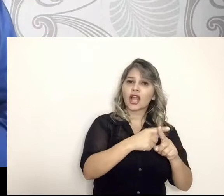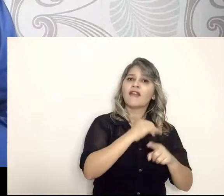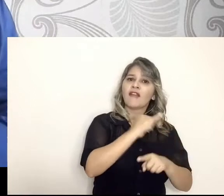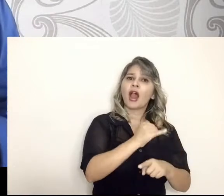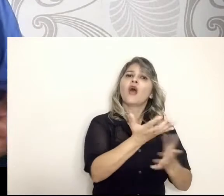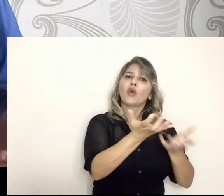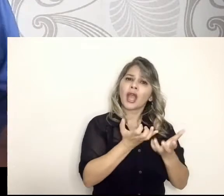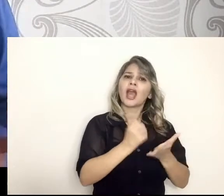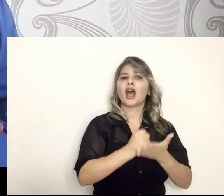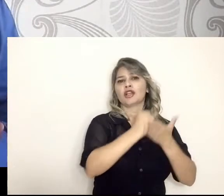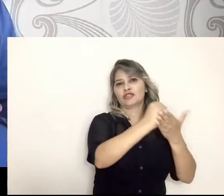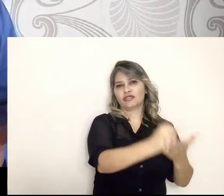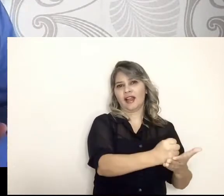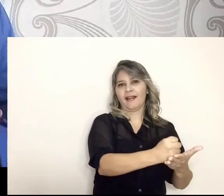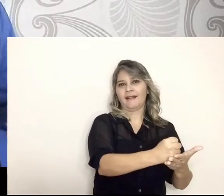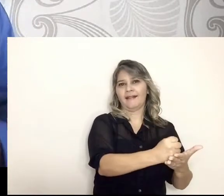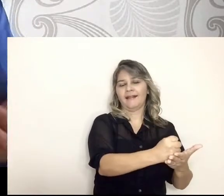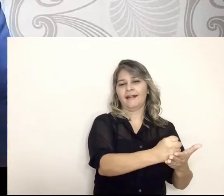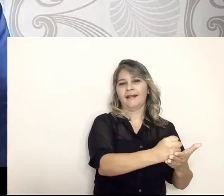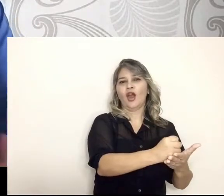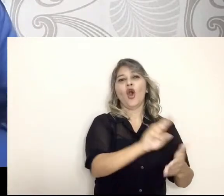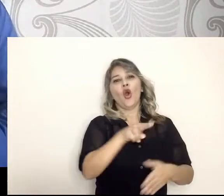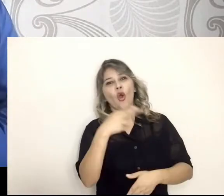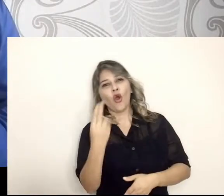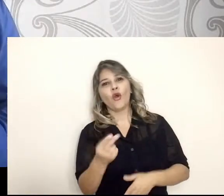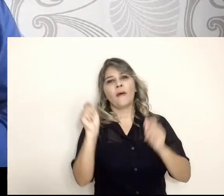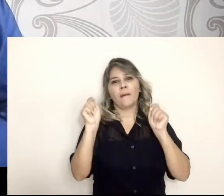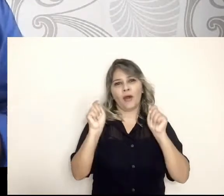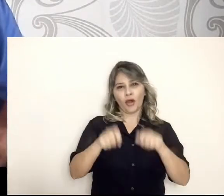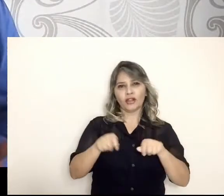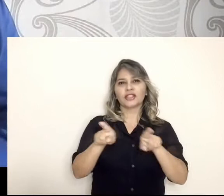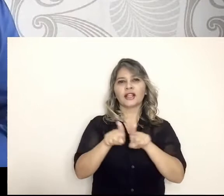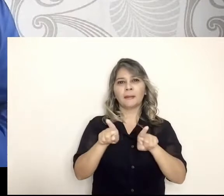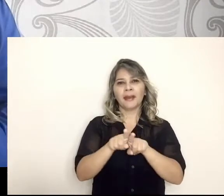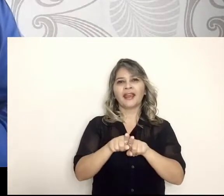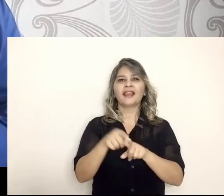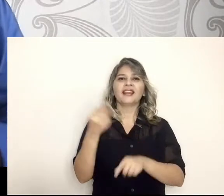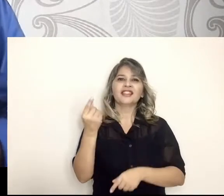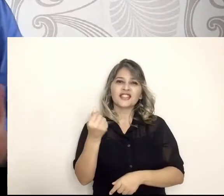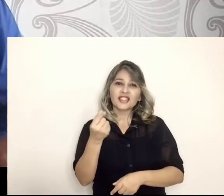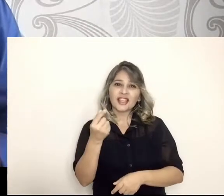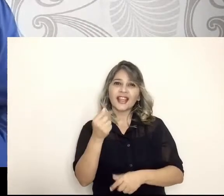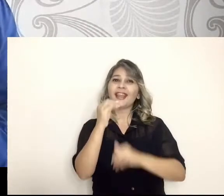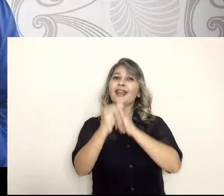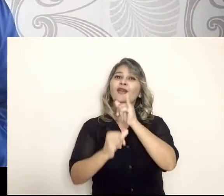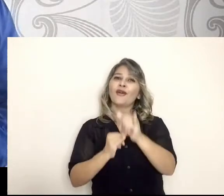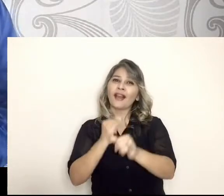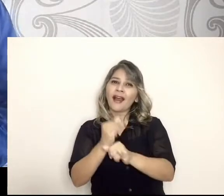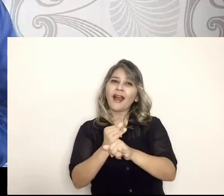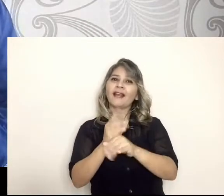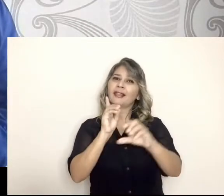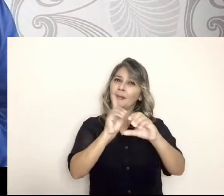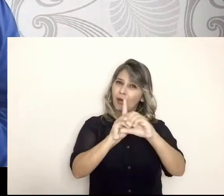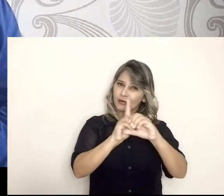Você pode ajudar, contribuir entregando alimentos, e aí você entra em contato no telefone